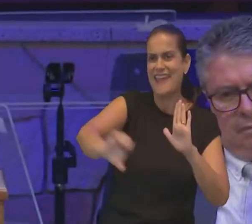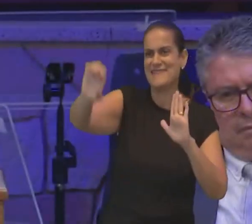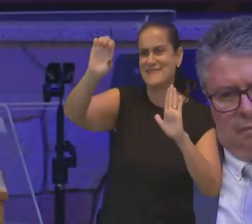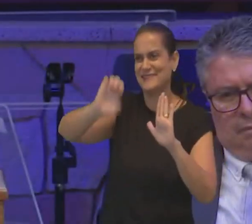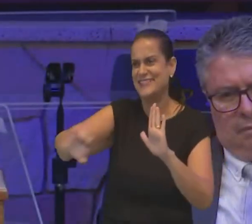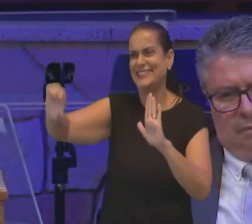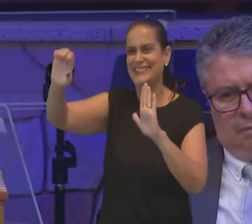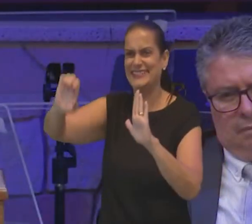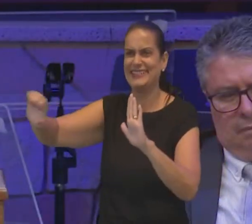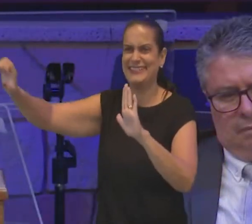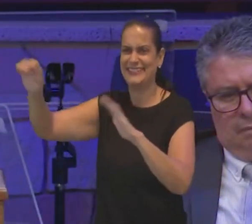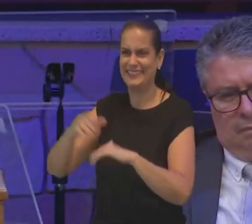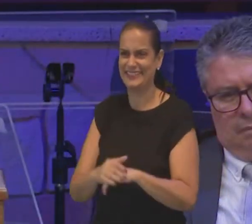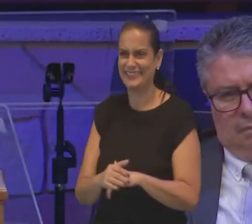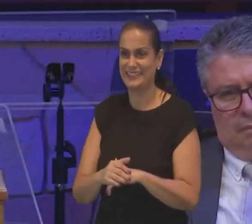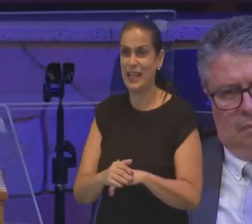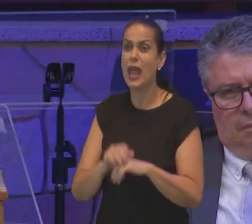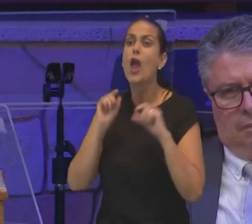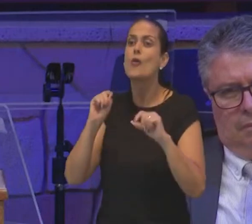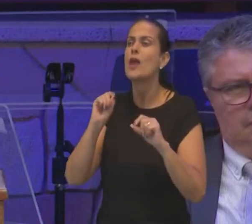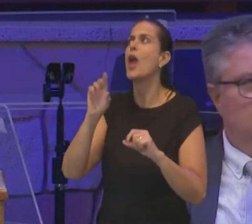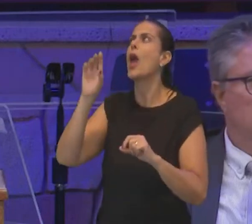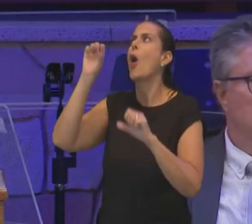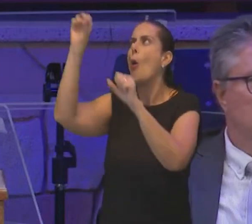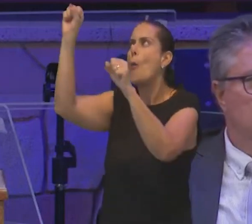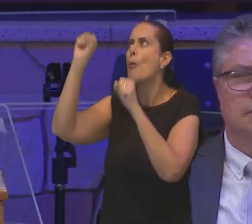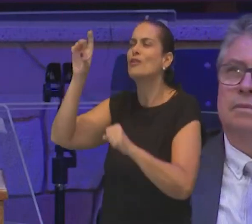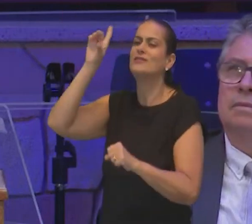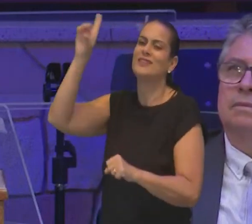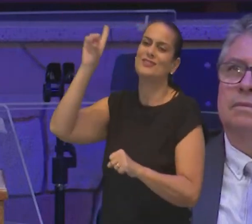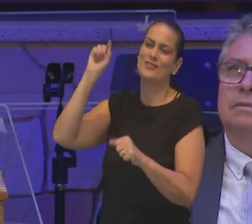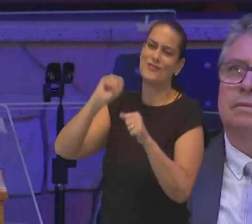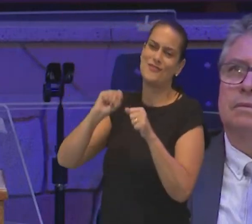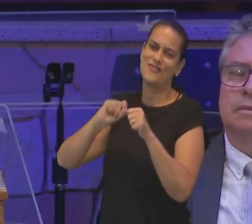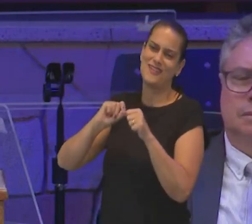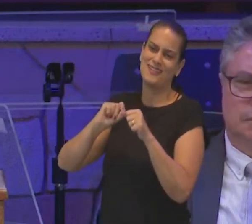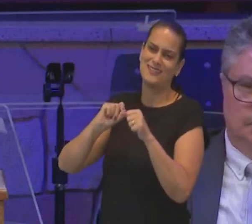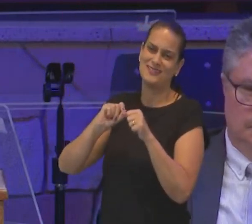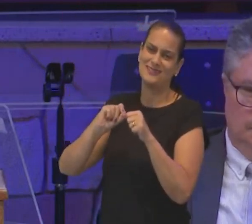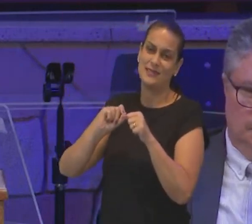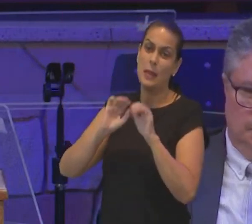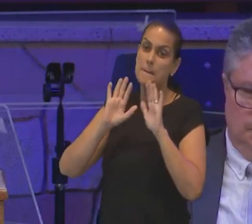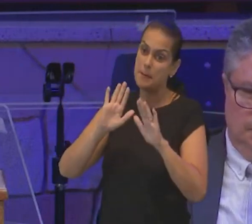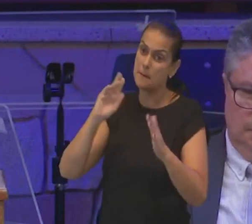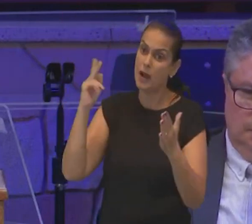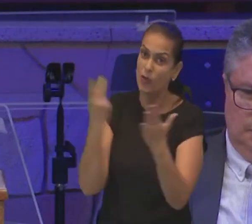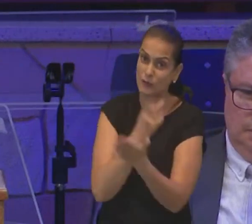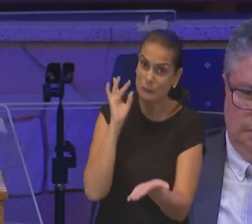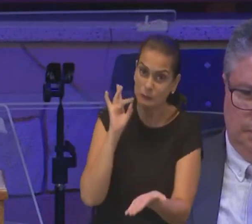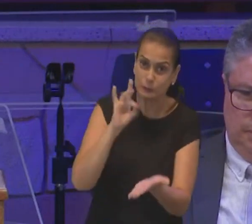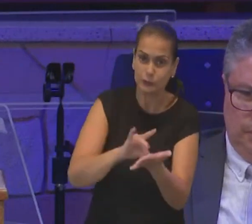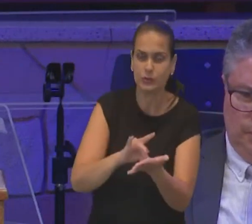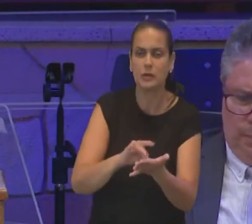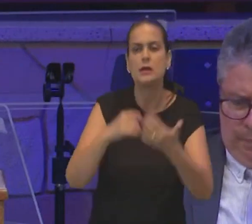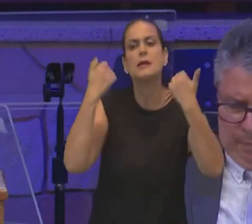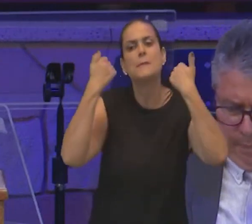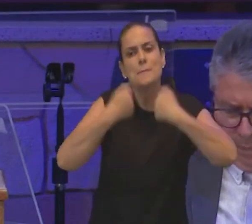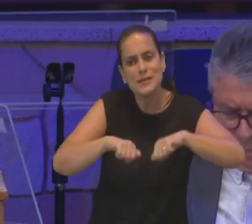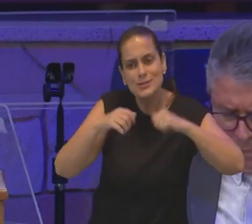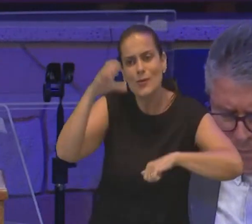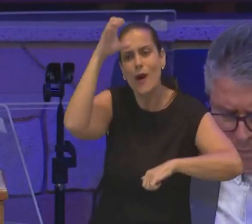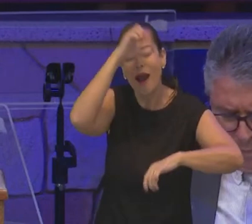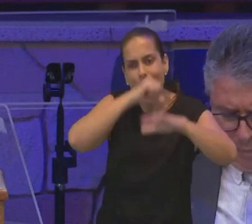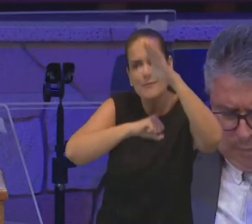Isso é só o poder de Deus que pode fazer. Mas para que isso aconteça, meus irmãos, ele teve que ouvir